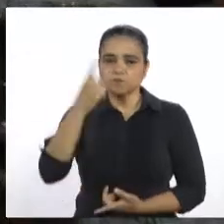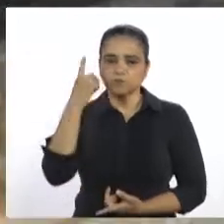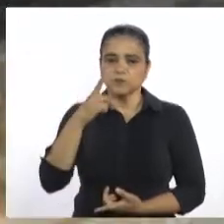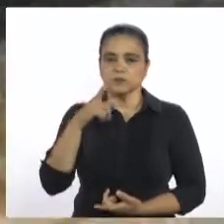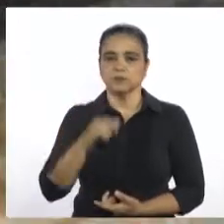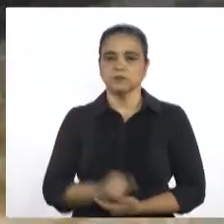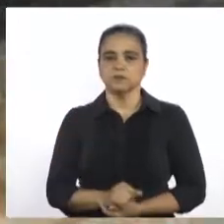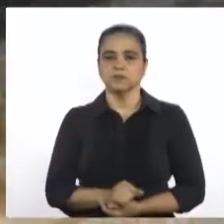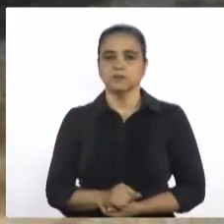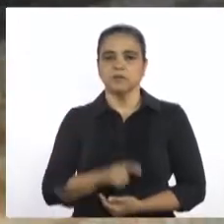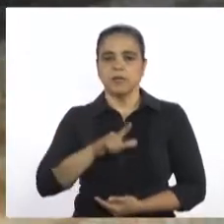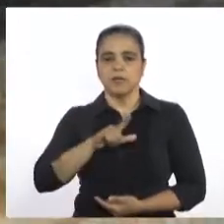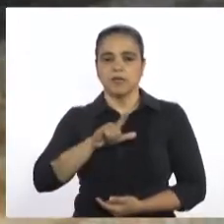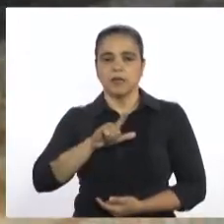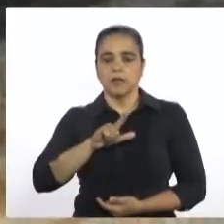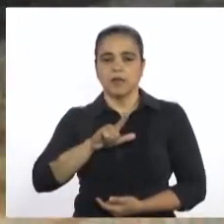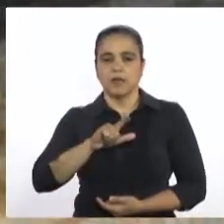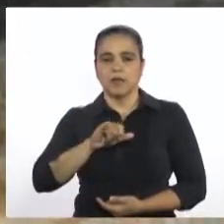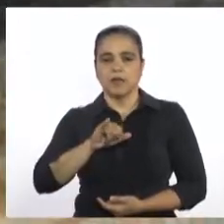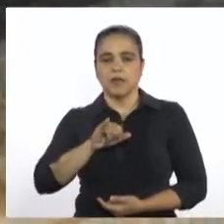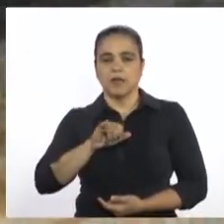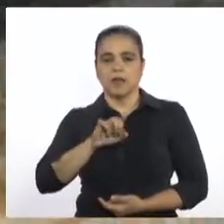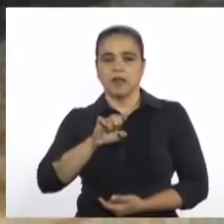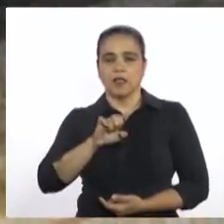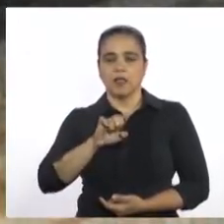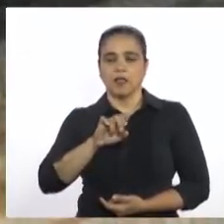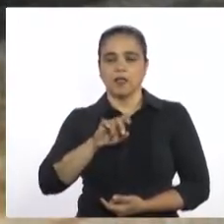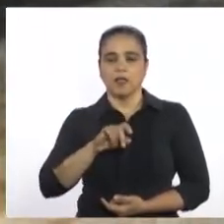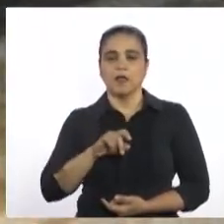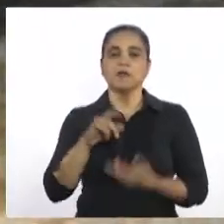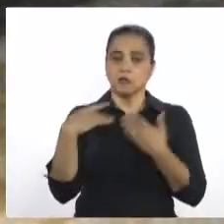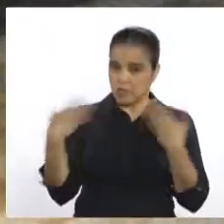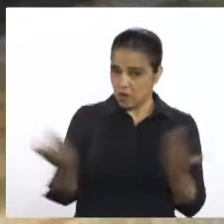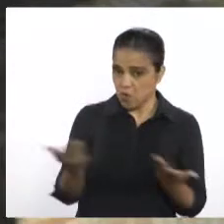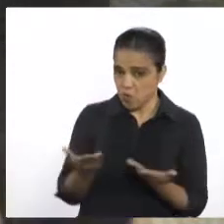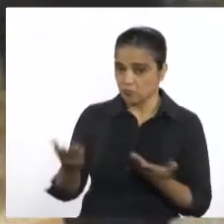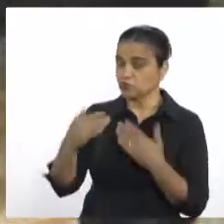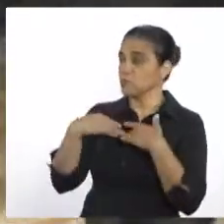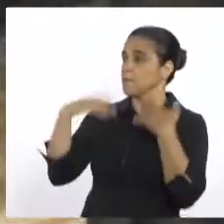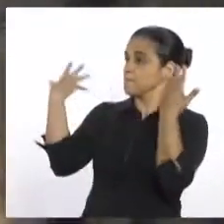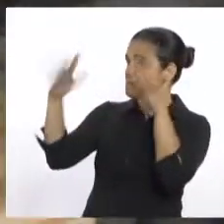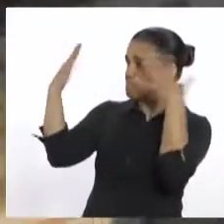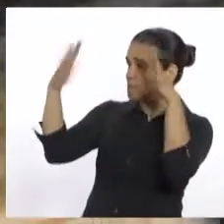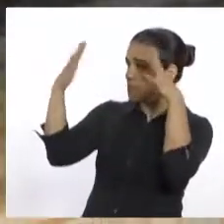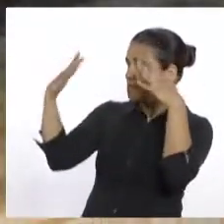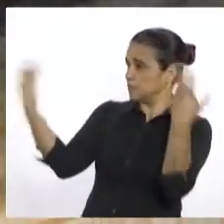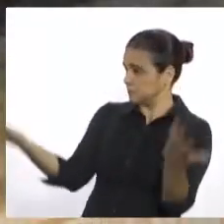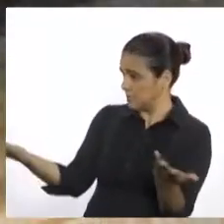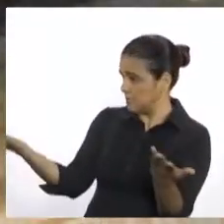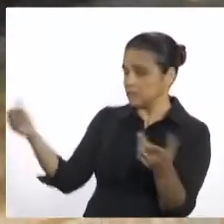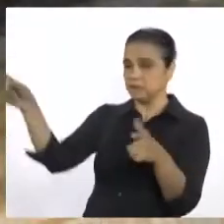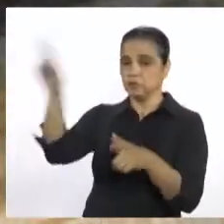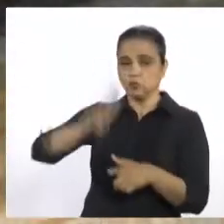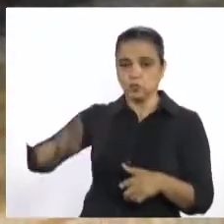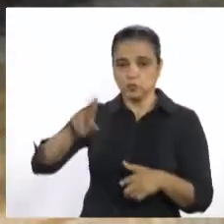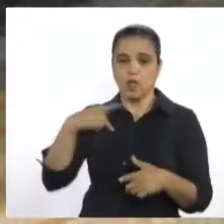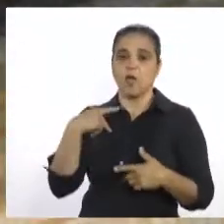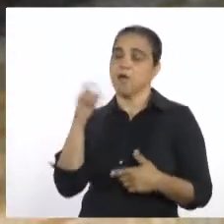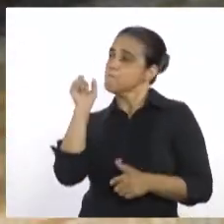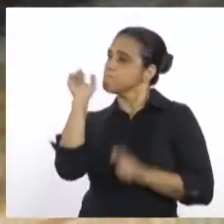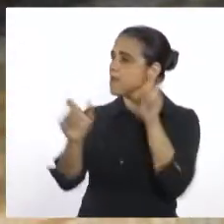Boa tarde, presidente. Primeiro, eu queria fazer uso da palavra para parabenizar a hashtag Respeita